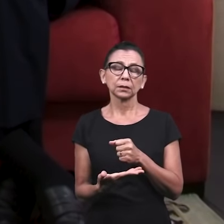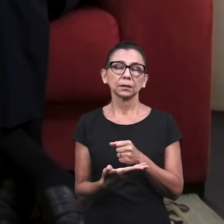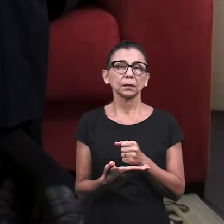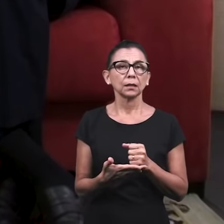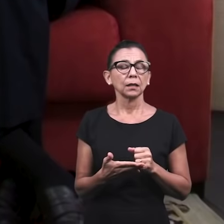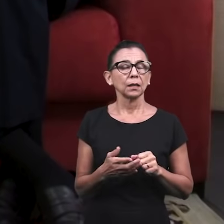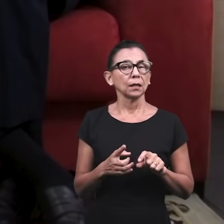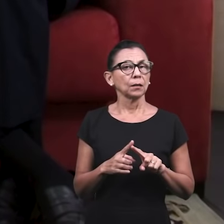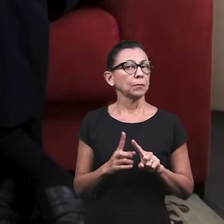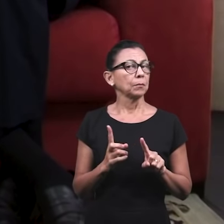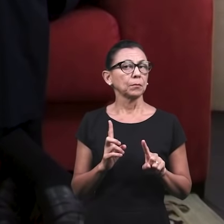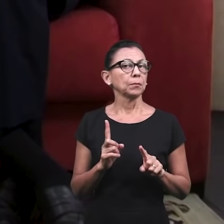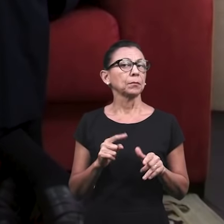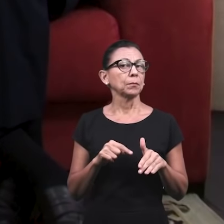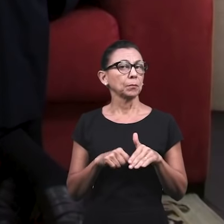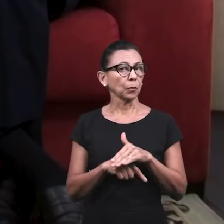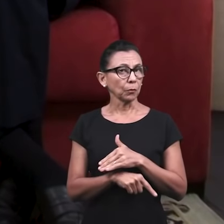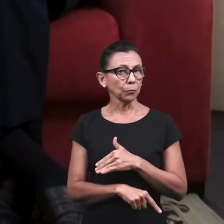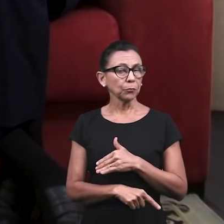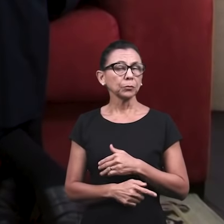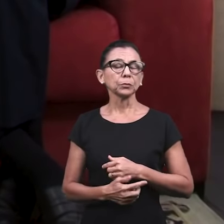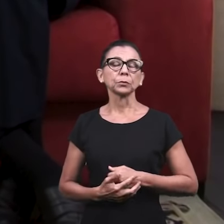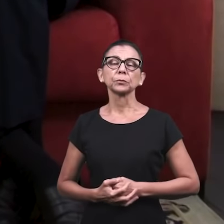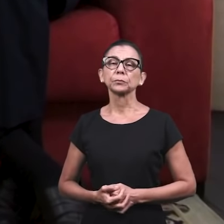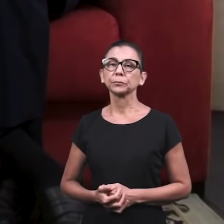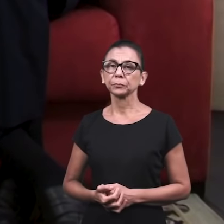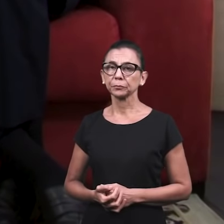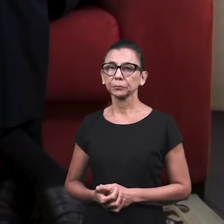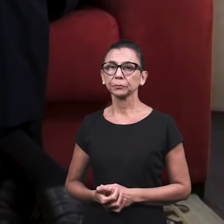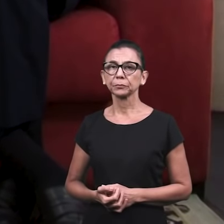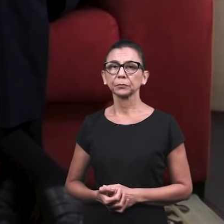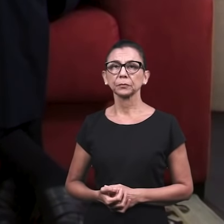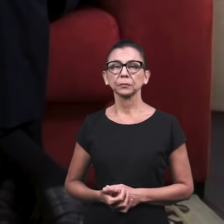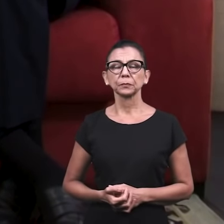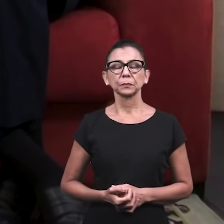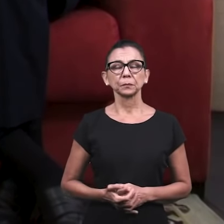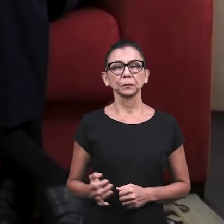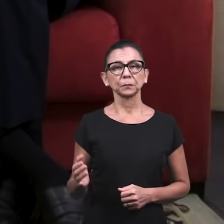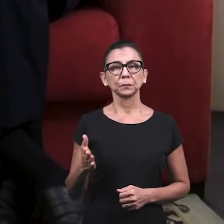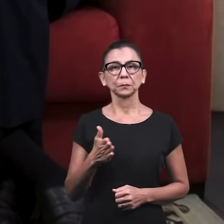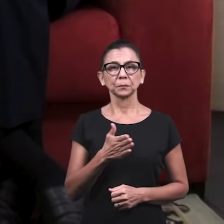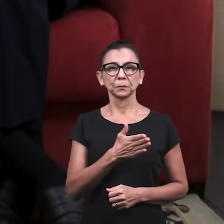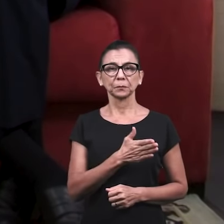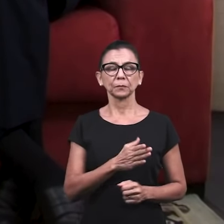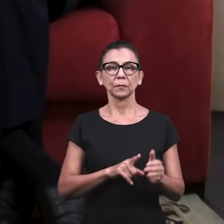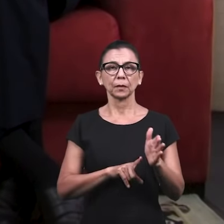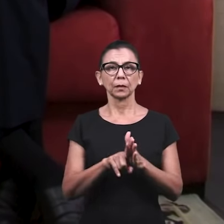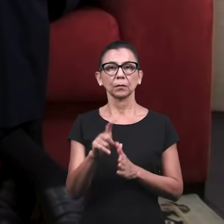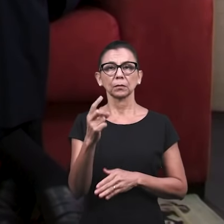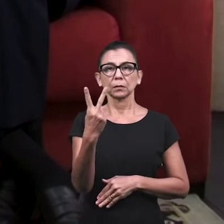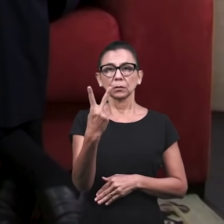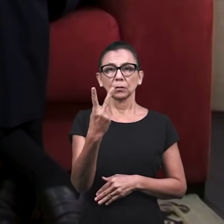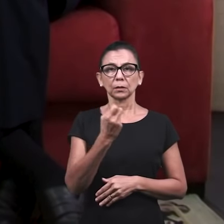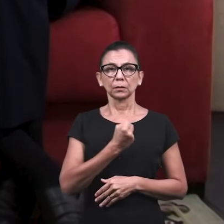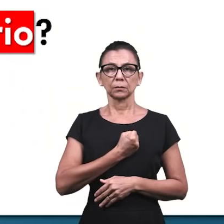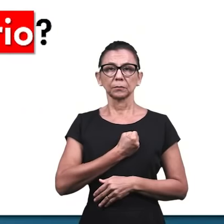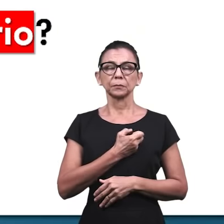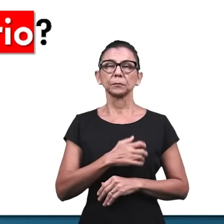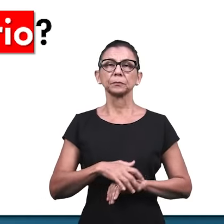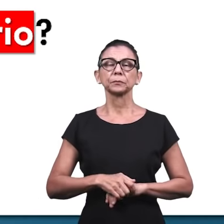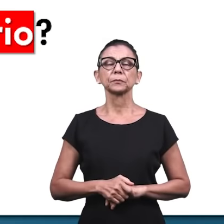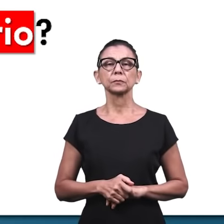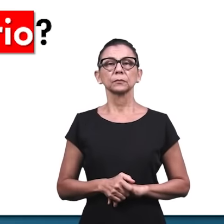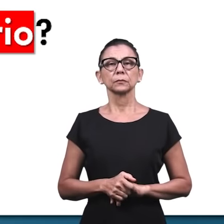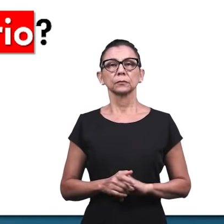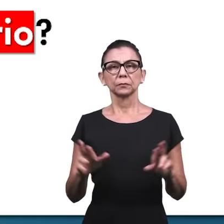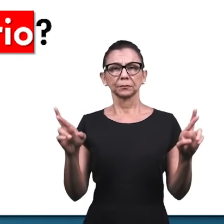é extraída deste material. Nós glorificamos ao Senhor por isso. Nós temos agora então a pergunta de número 2, que diz assim: